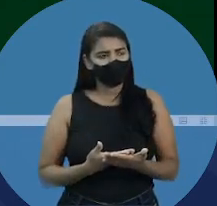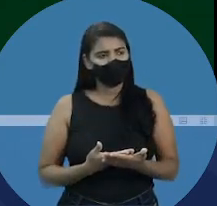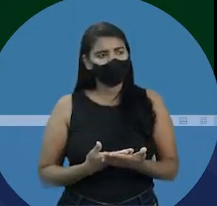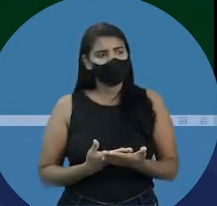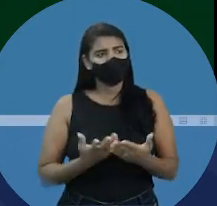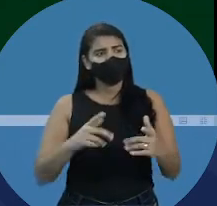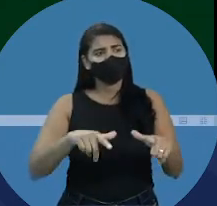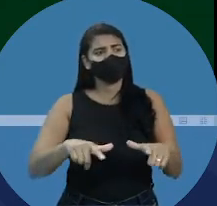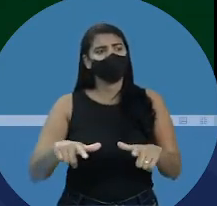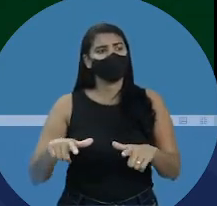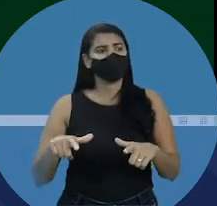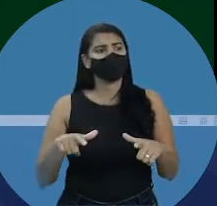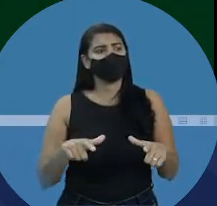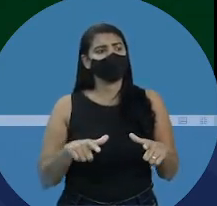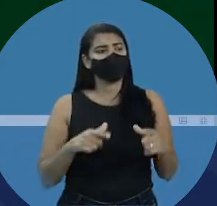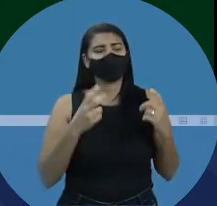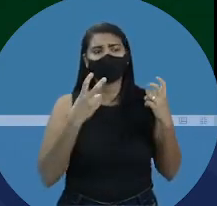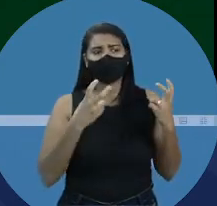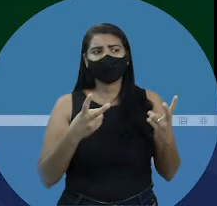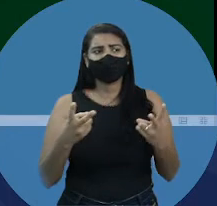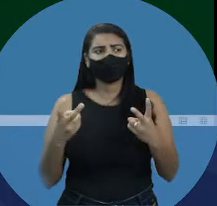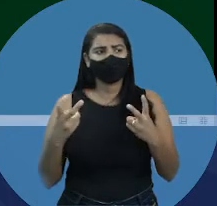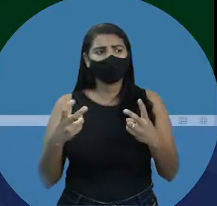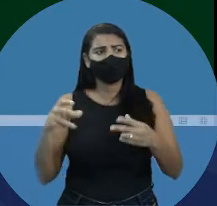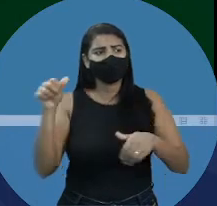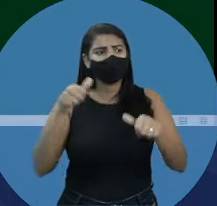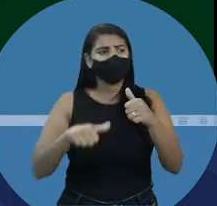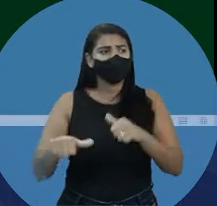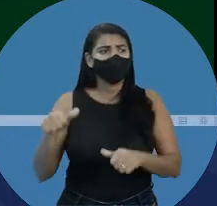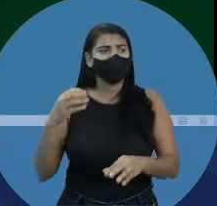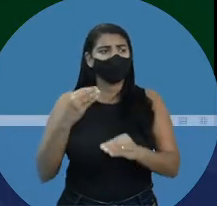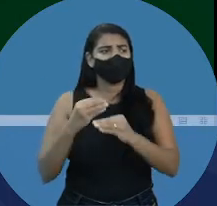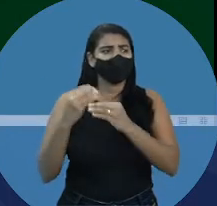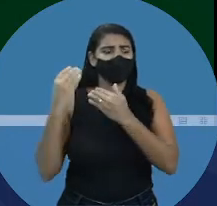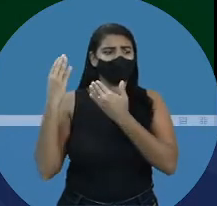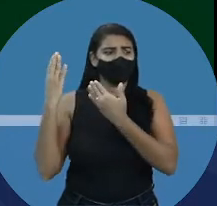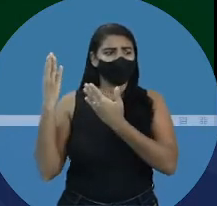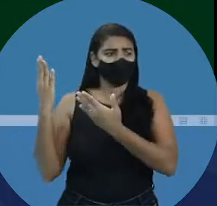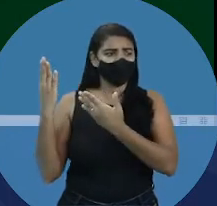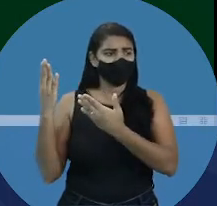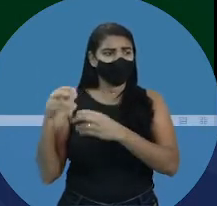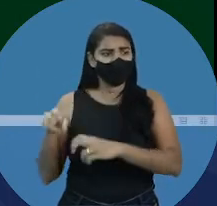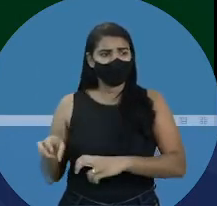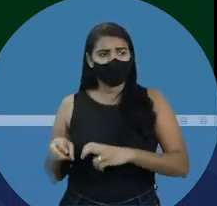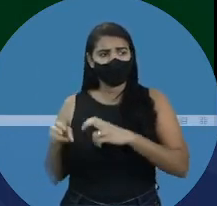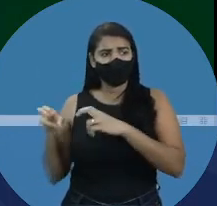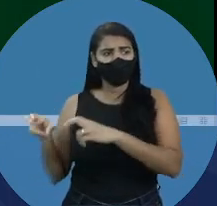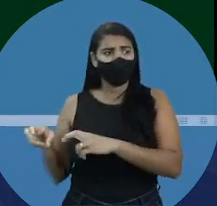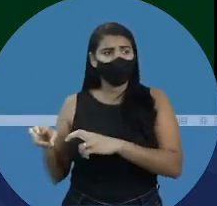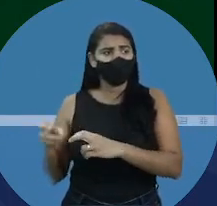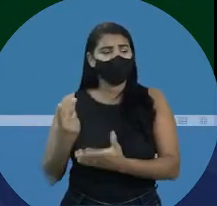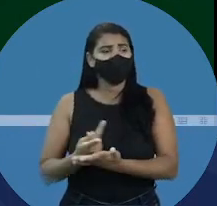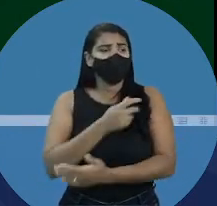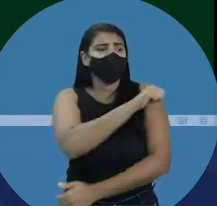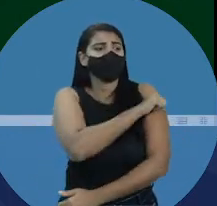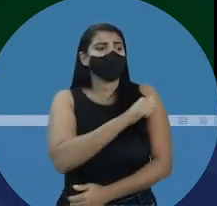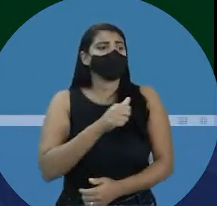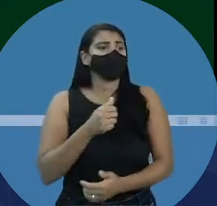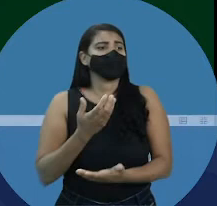espaços observados com impactos ambientais eram da zona rural. Então, os alunos